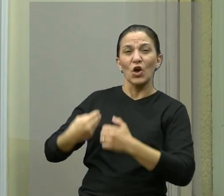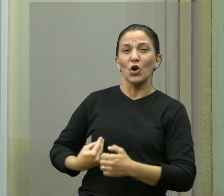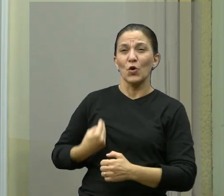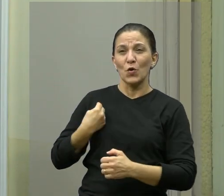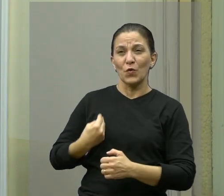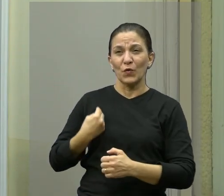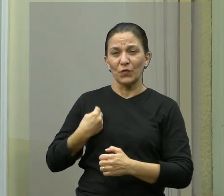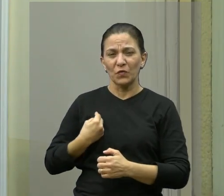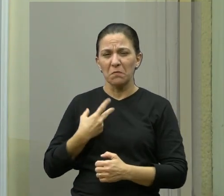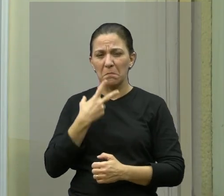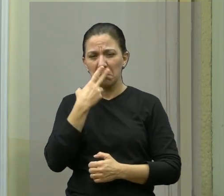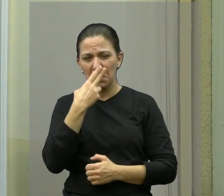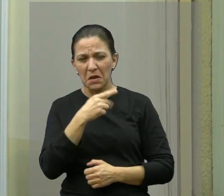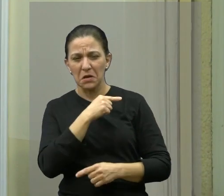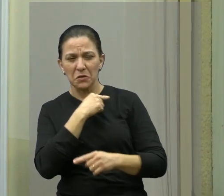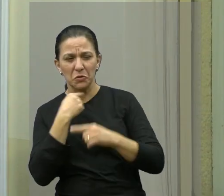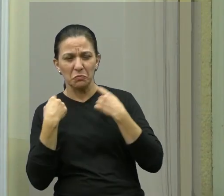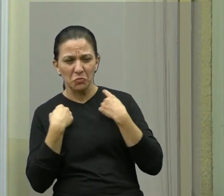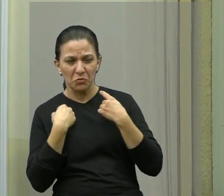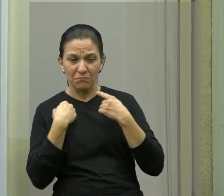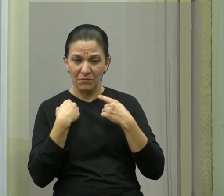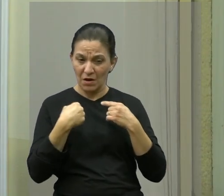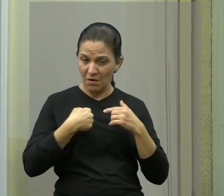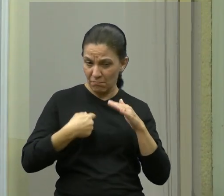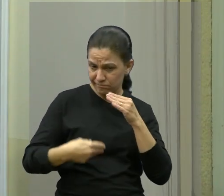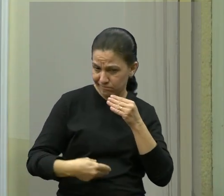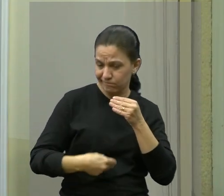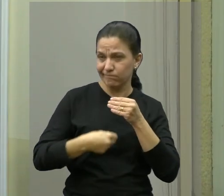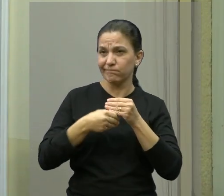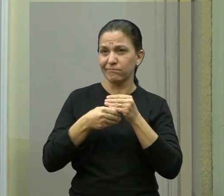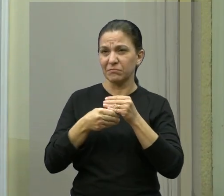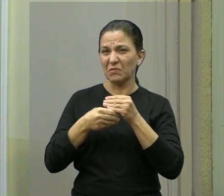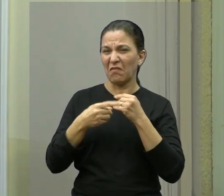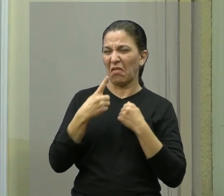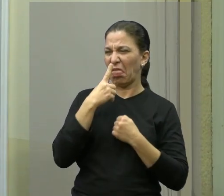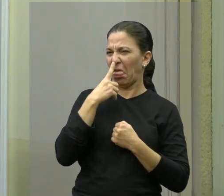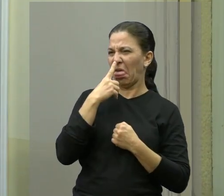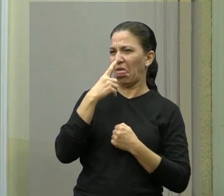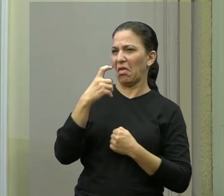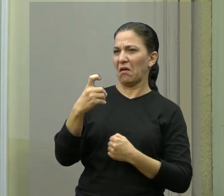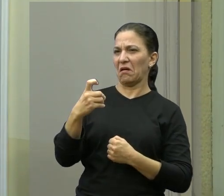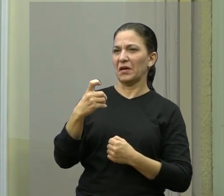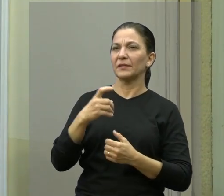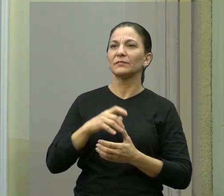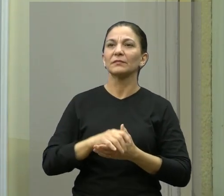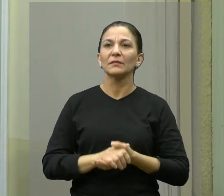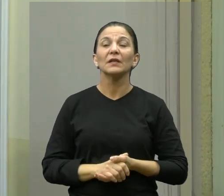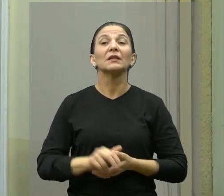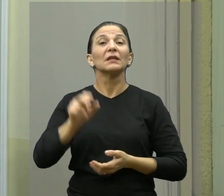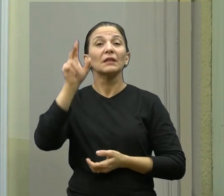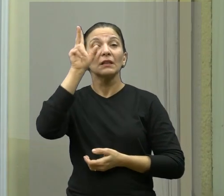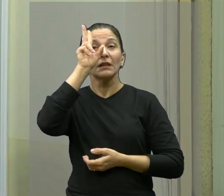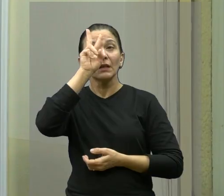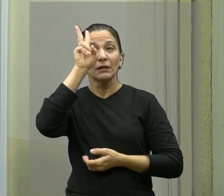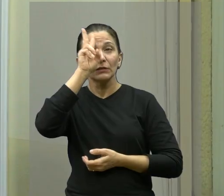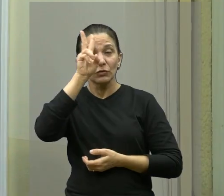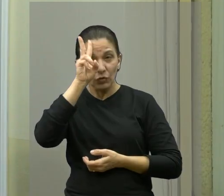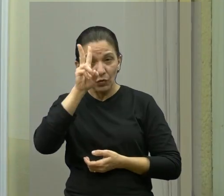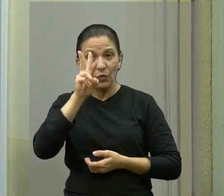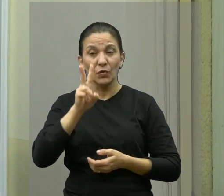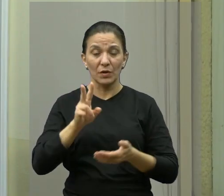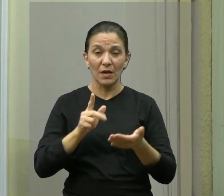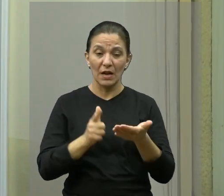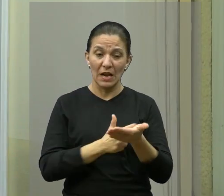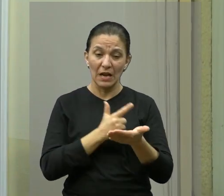que anda meio morto, e eu acrescento, e apodrecido. Na história, o menino do dedo verde,